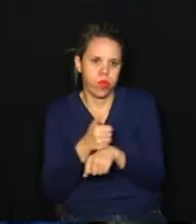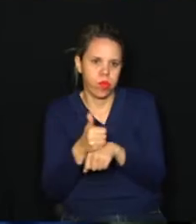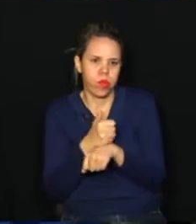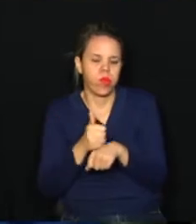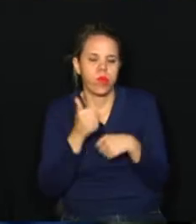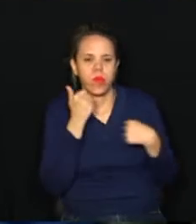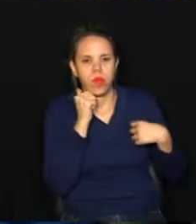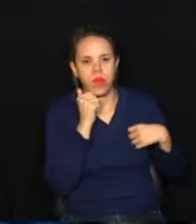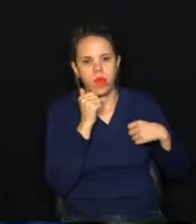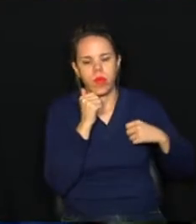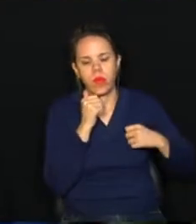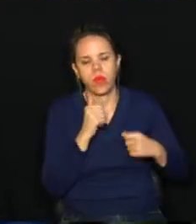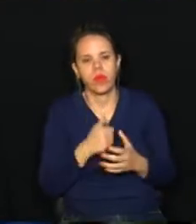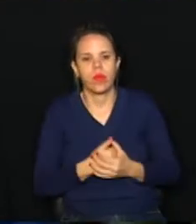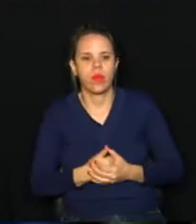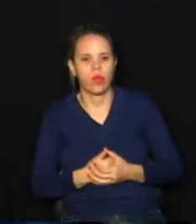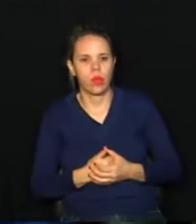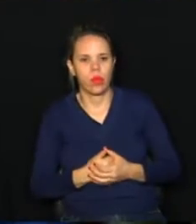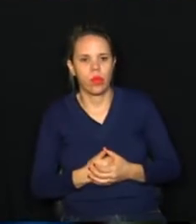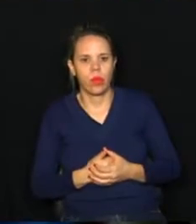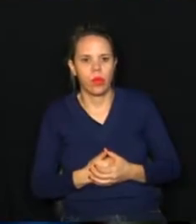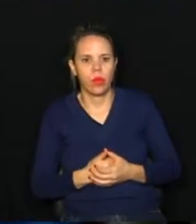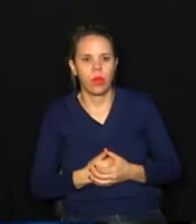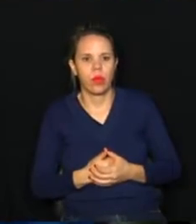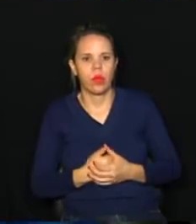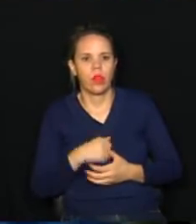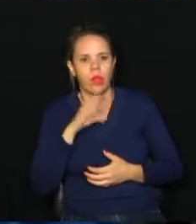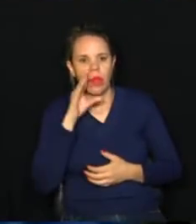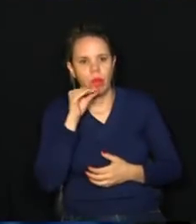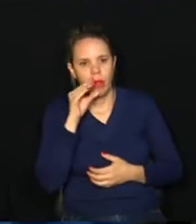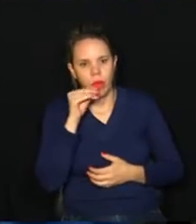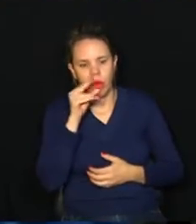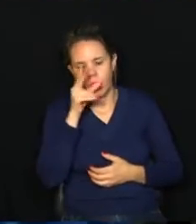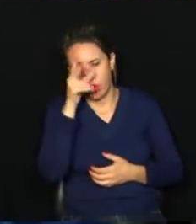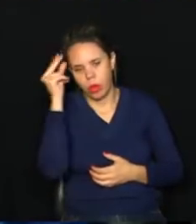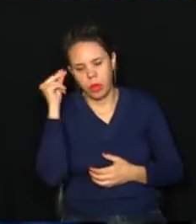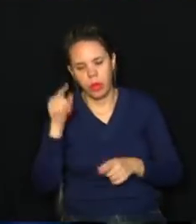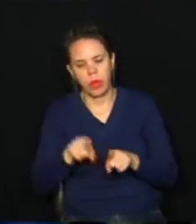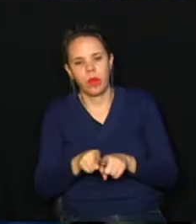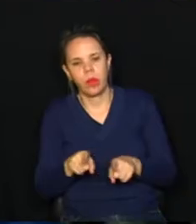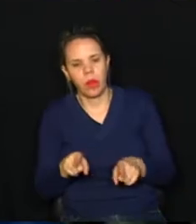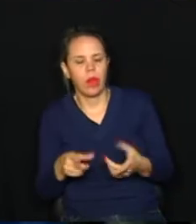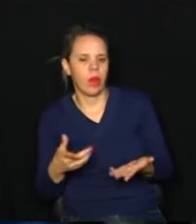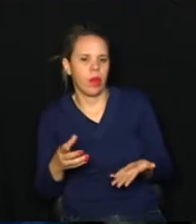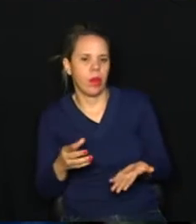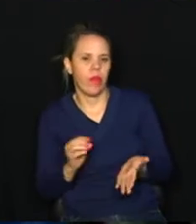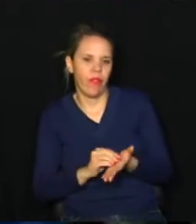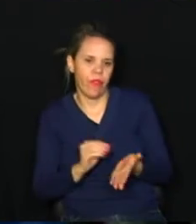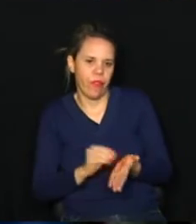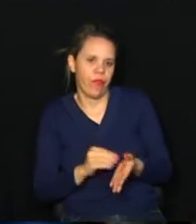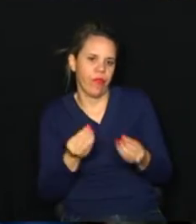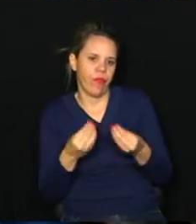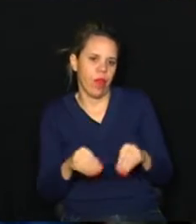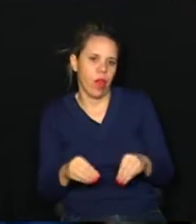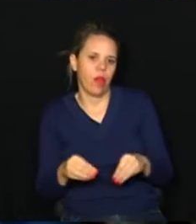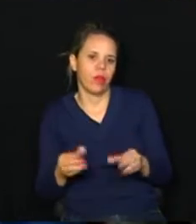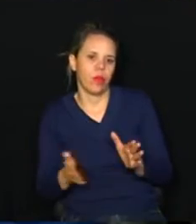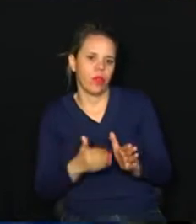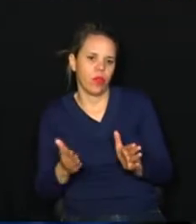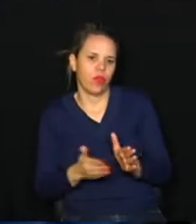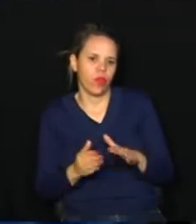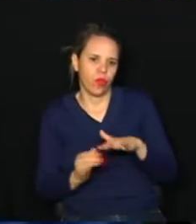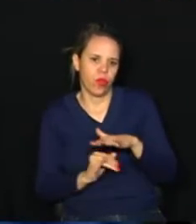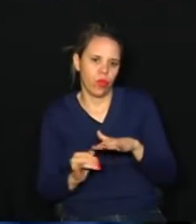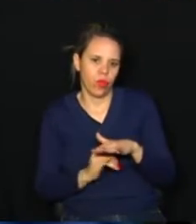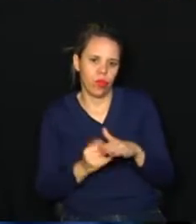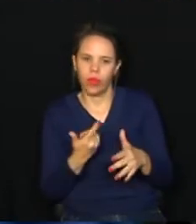em especial referente ao seu recurso humano, o que afeta a produtividade dessas instituições. Não se